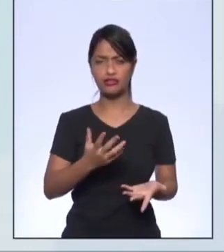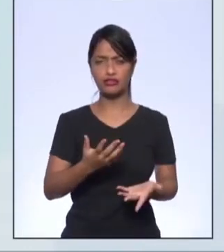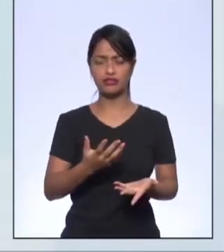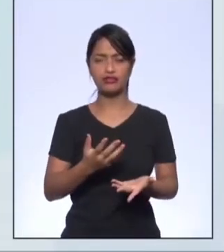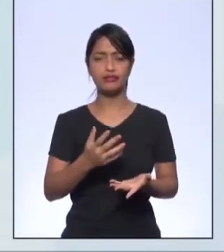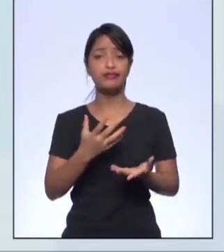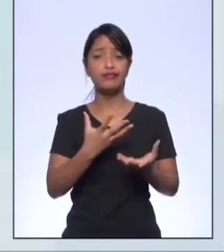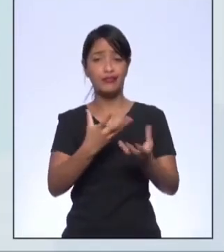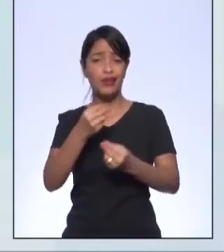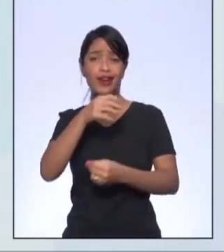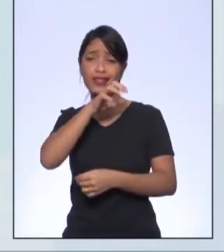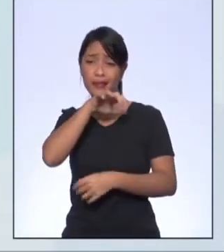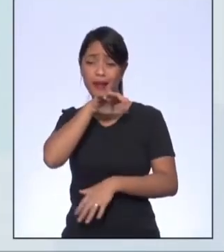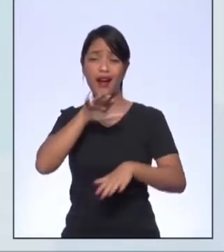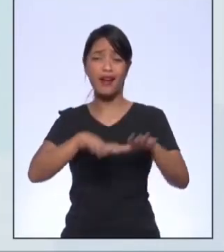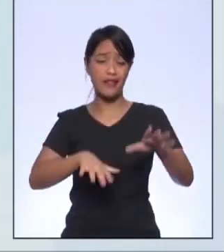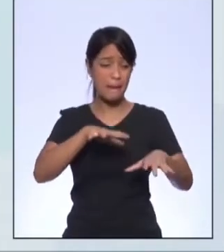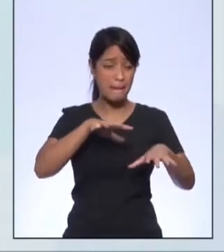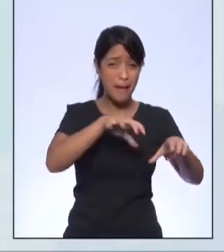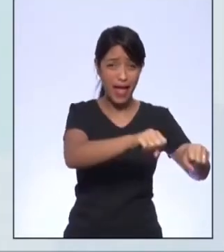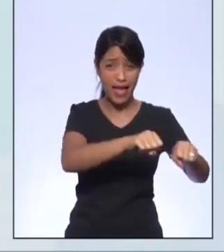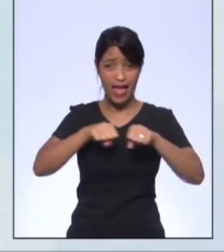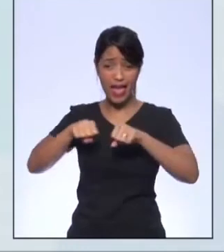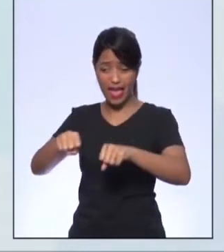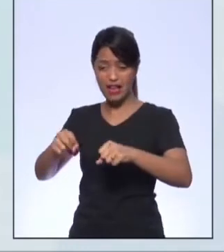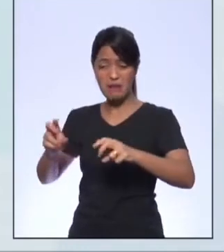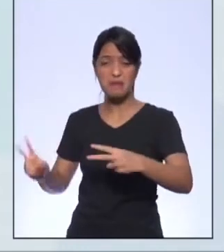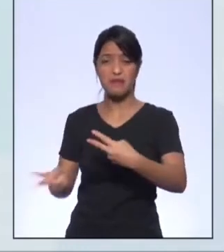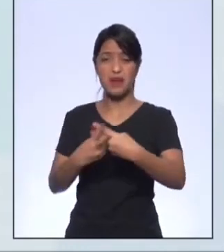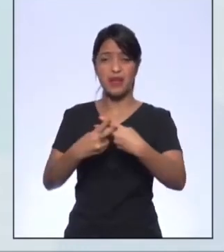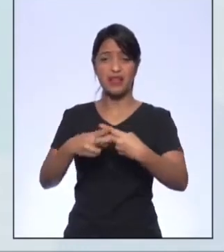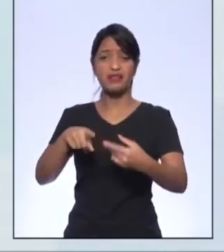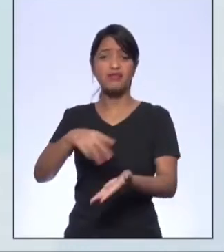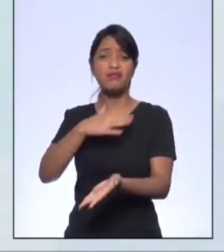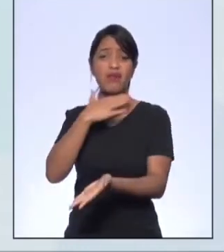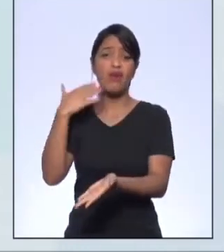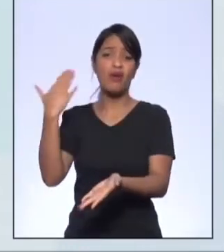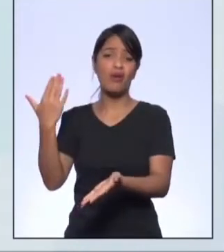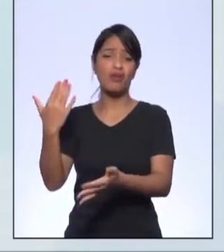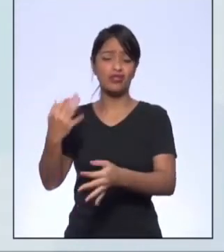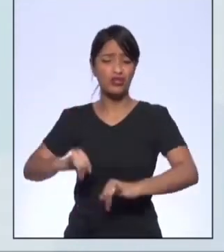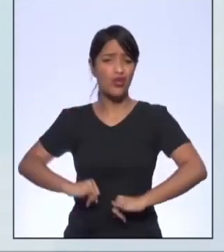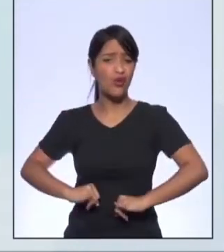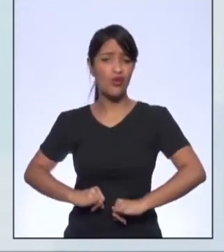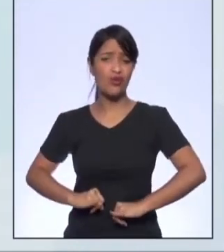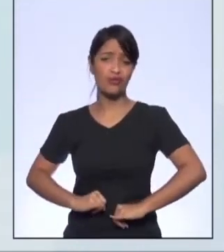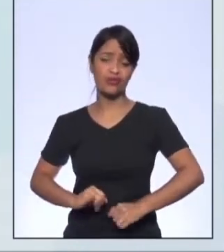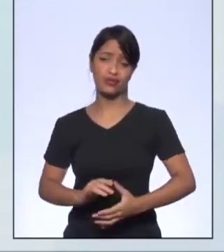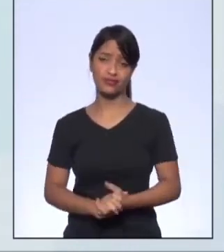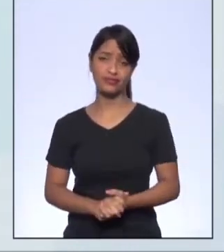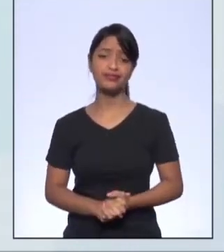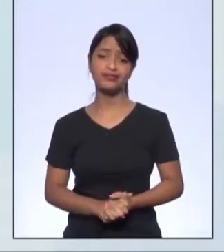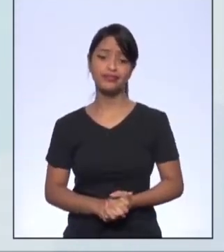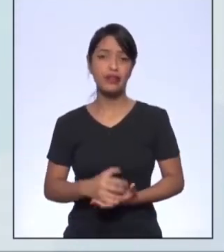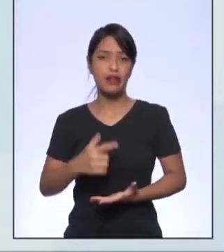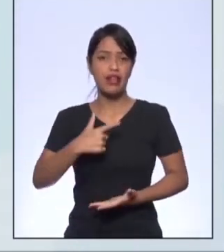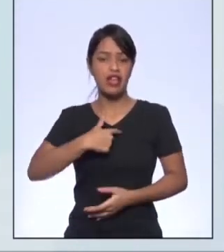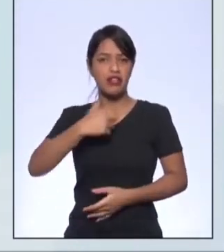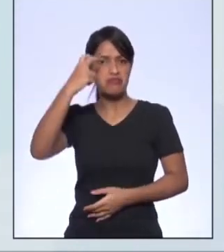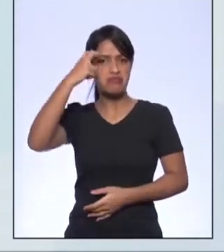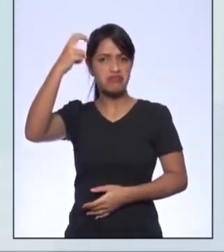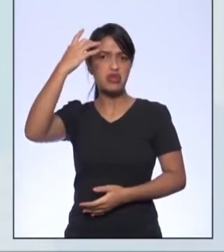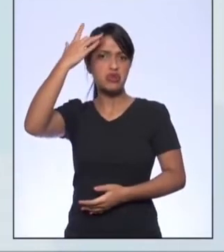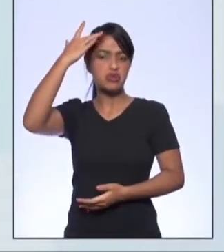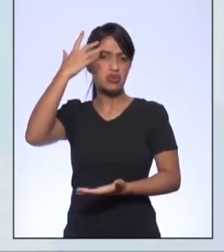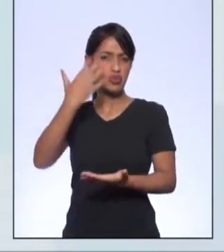muitos animais morrem por não resistirem ao sofrimento. Não é necessário ser um expert, um estudioso da fauna